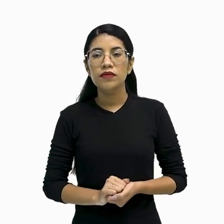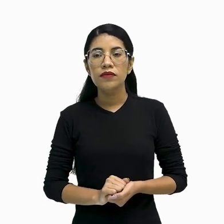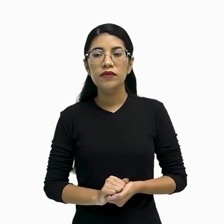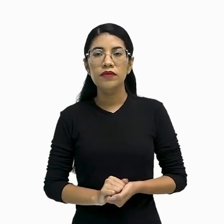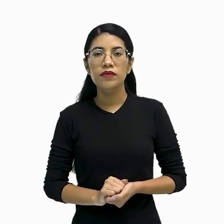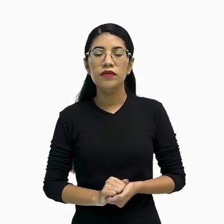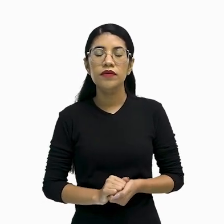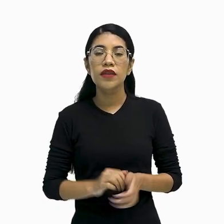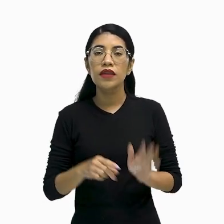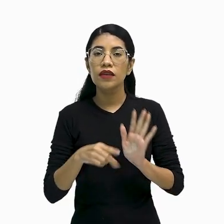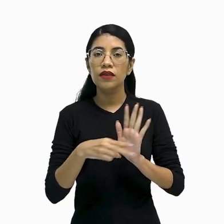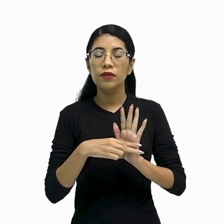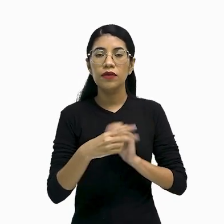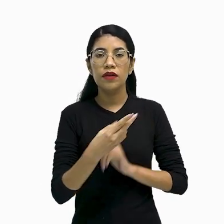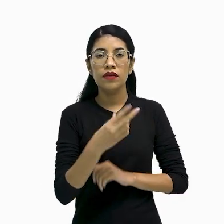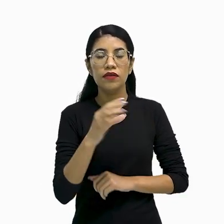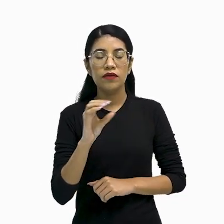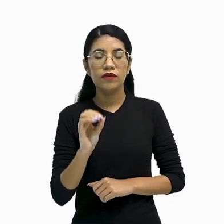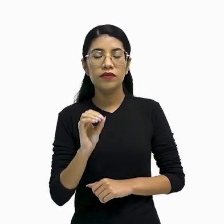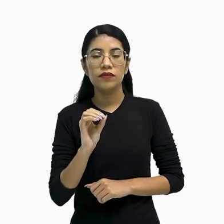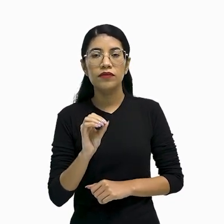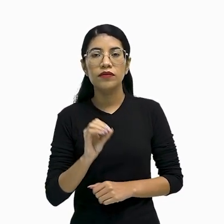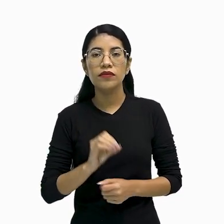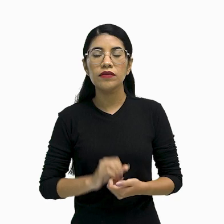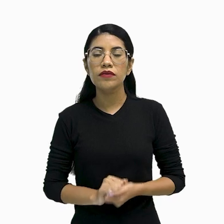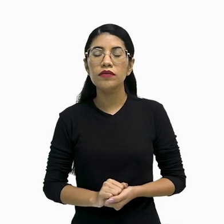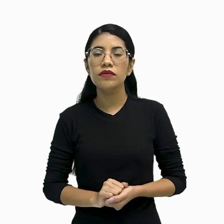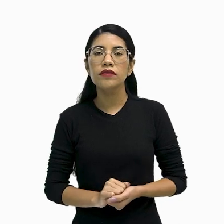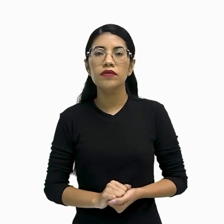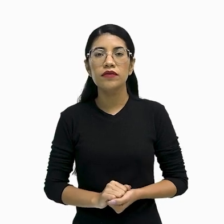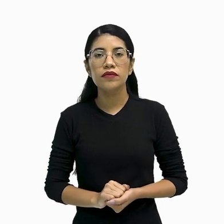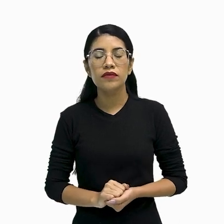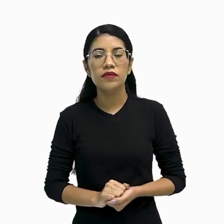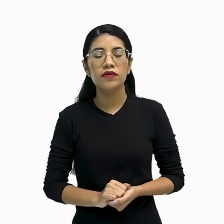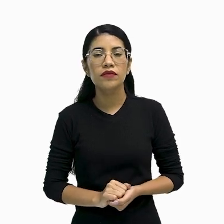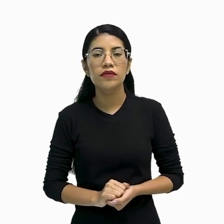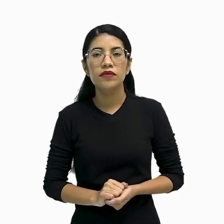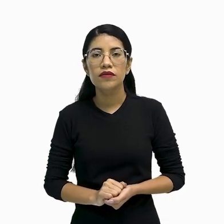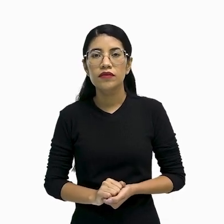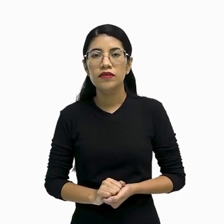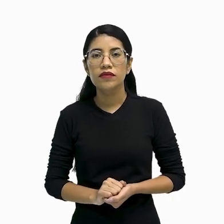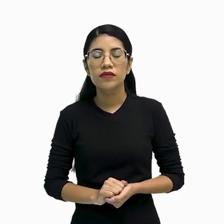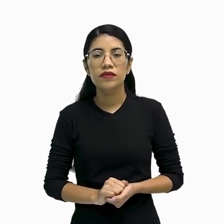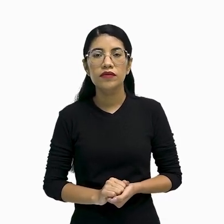30, 20 graus. Ok?